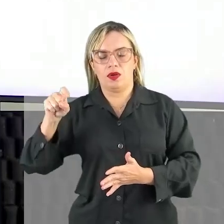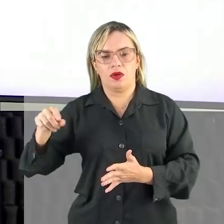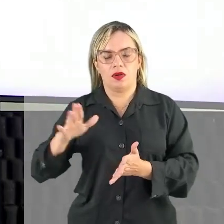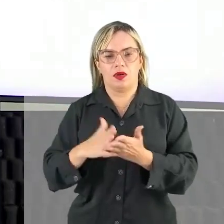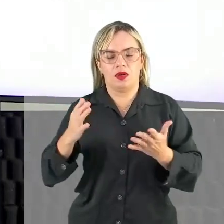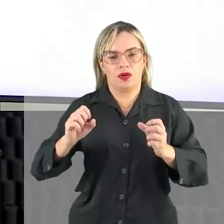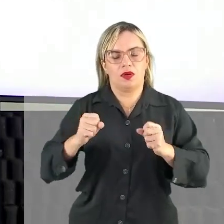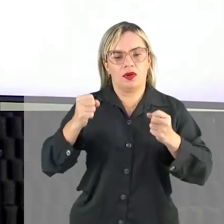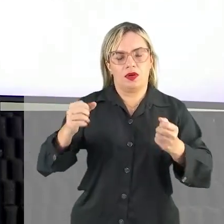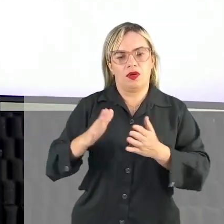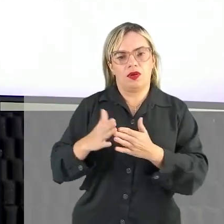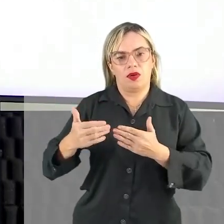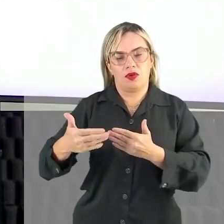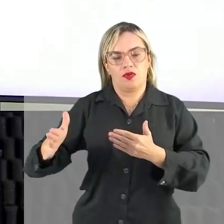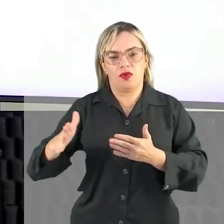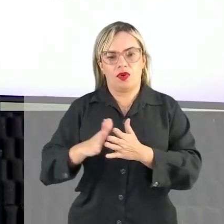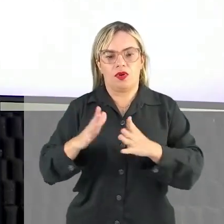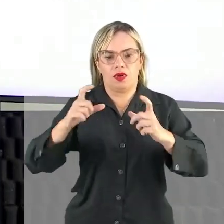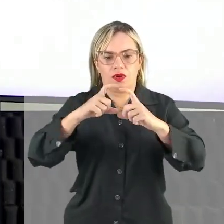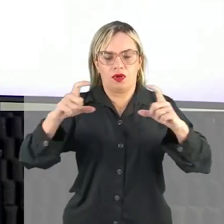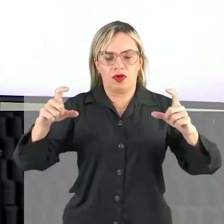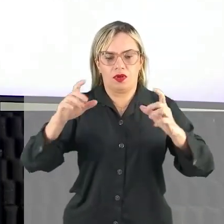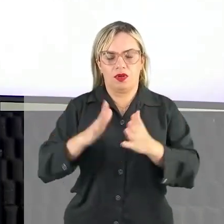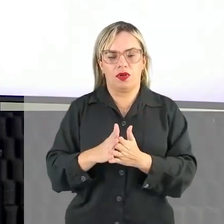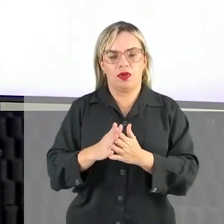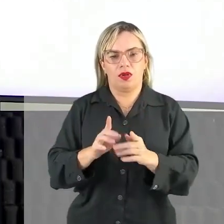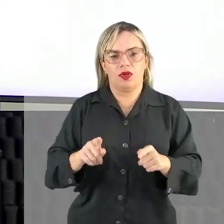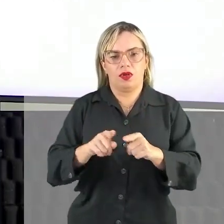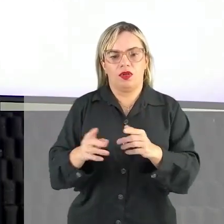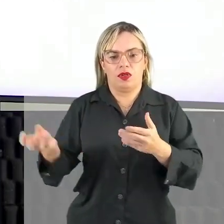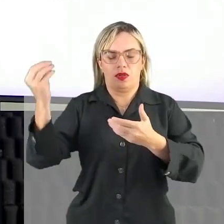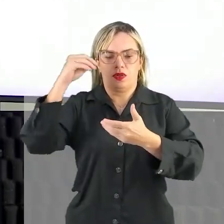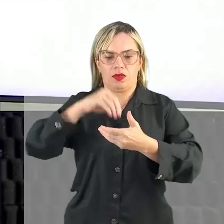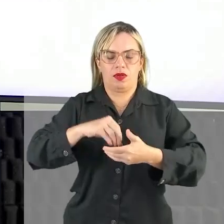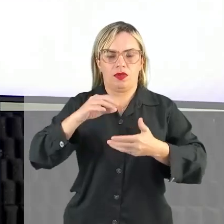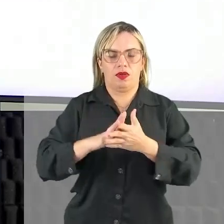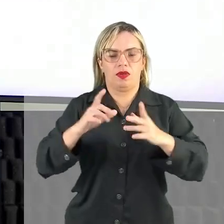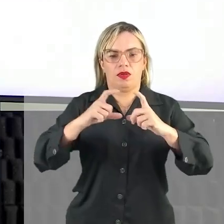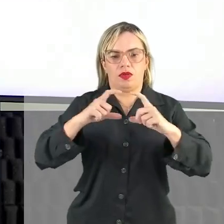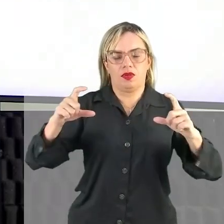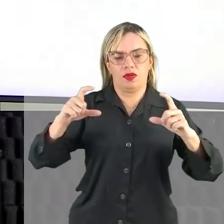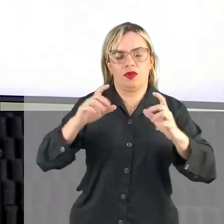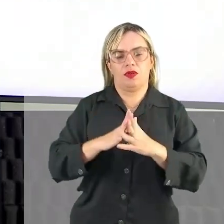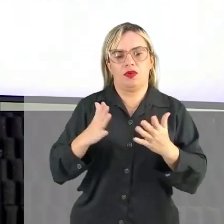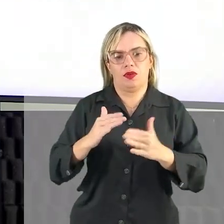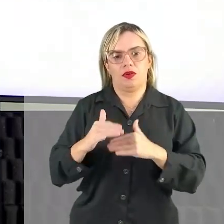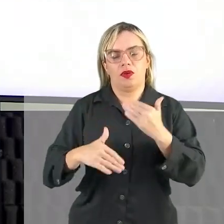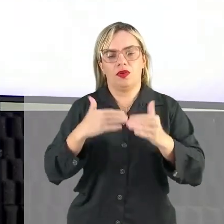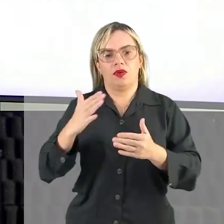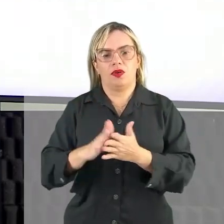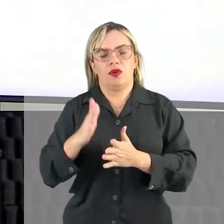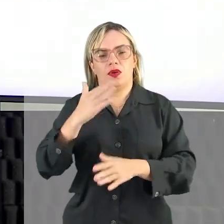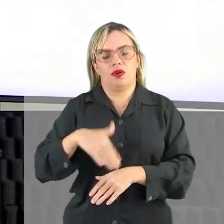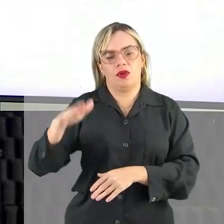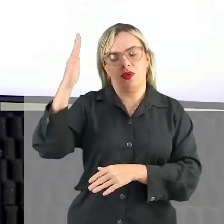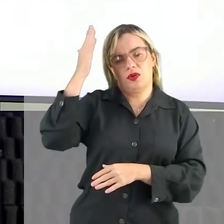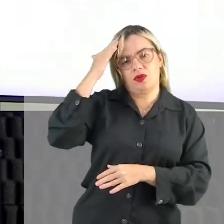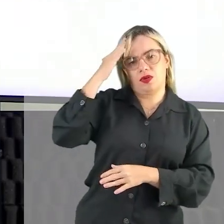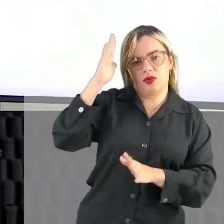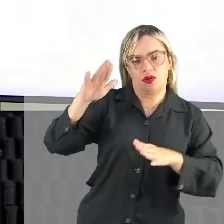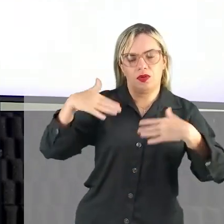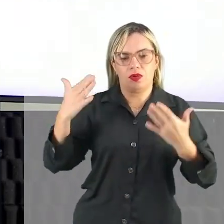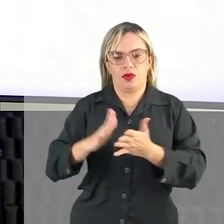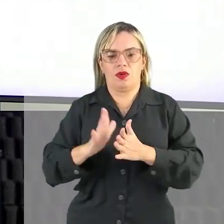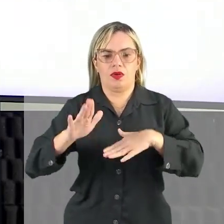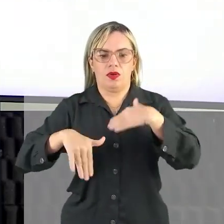fora dos parágrafos e internamente ou seja dentro dos parágrafos entendam que a o processo de